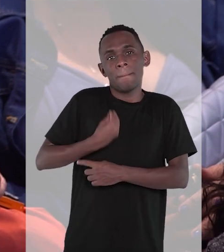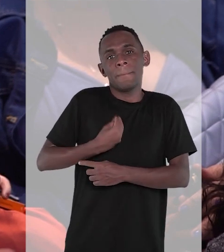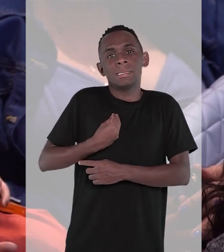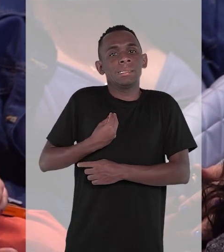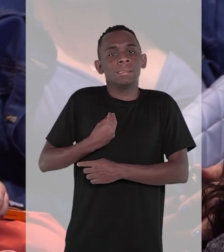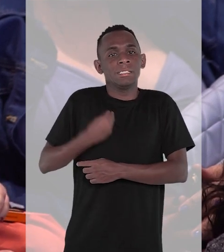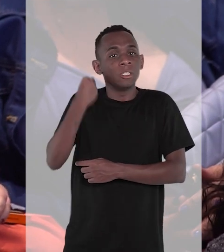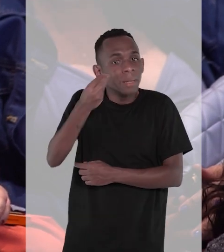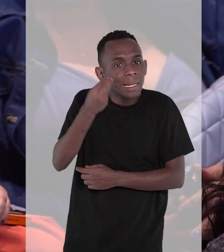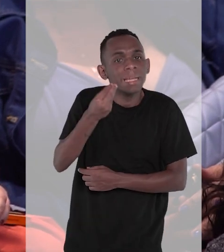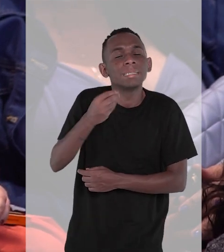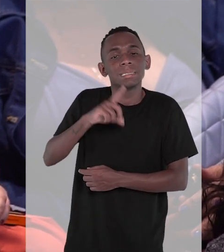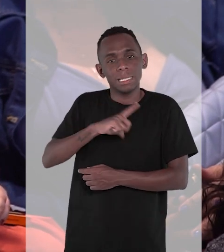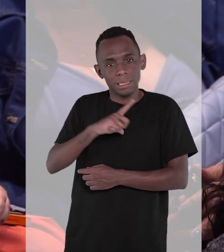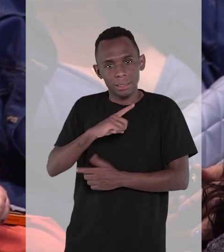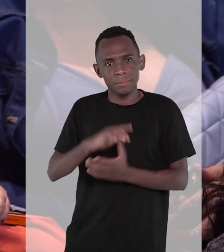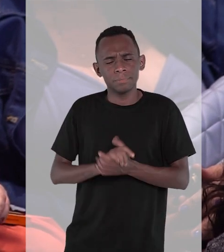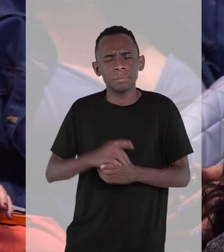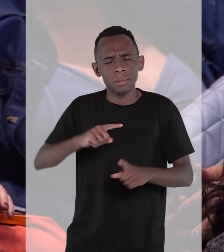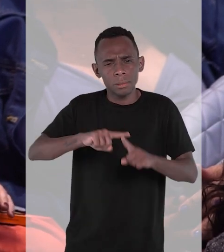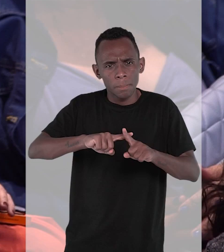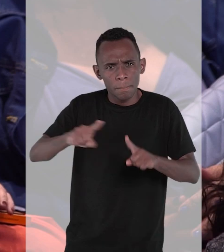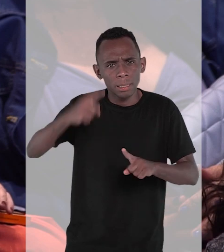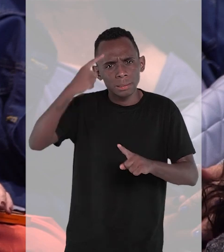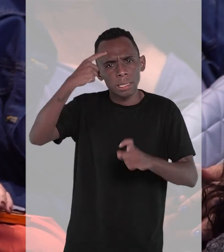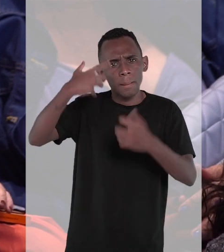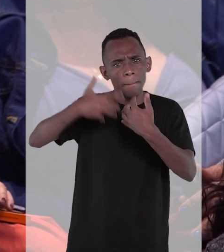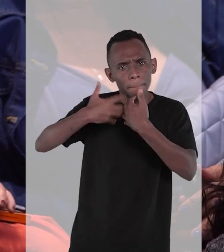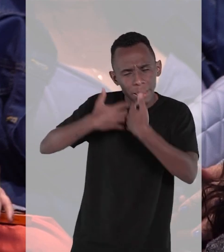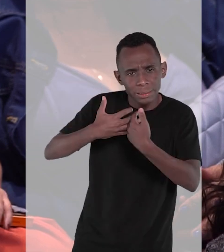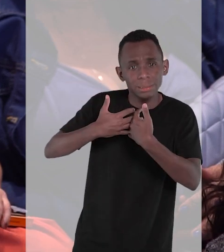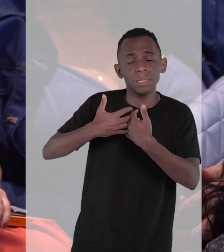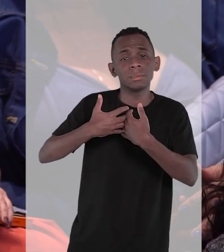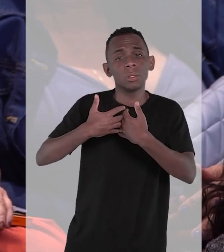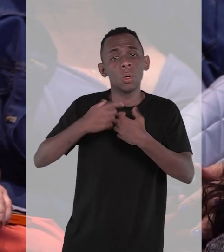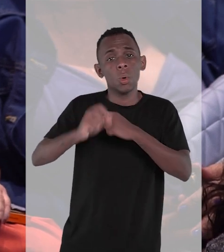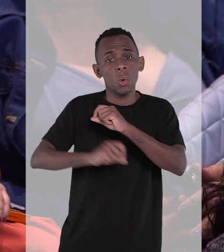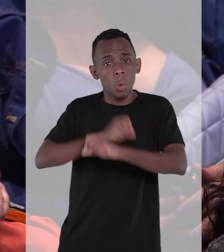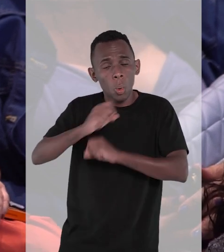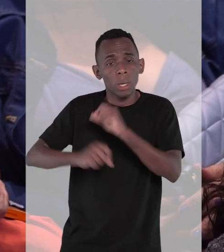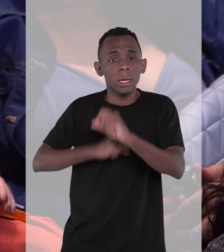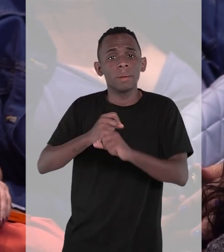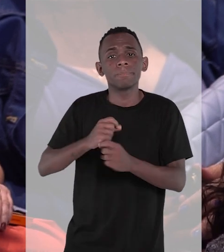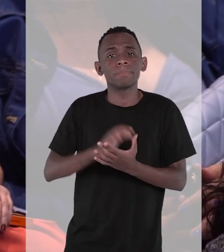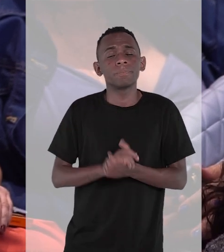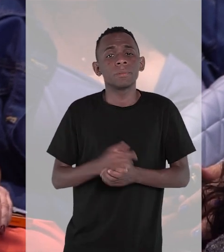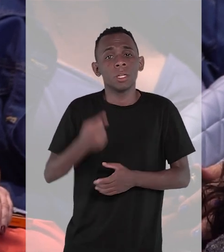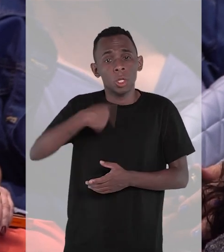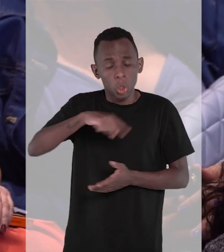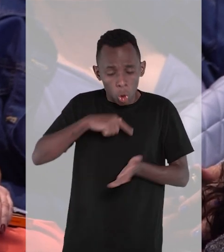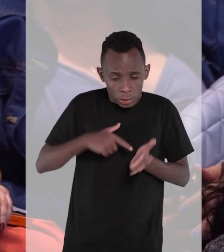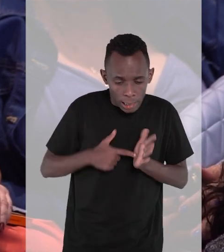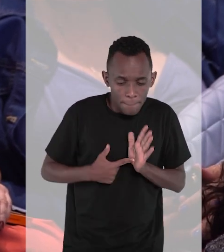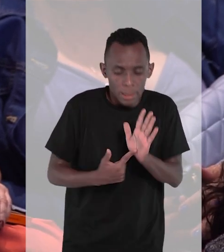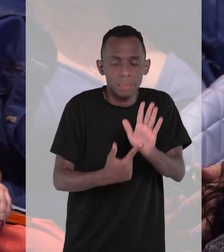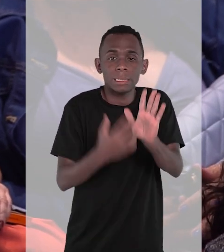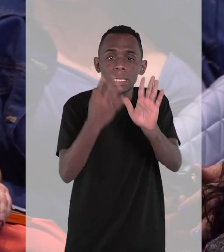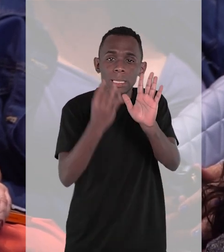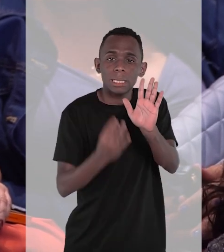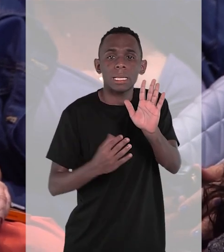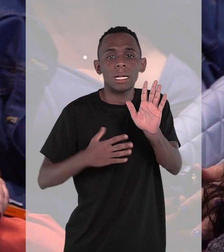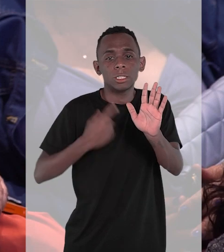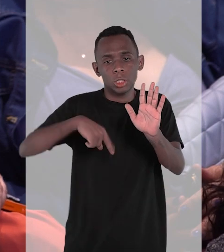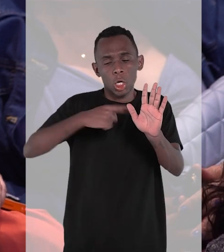né? Uhum. Mas, assim, pensando que, de alguma forma, a gente imprime um pouco do que a gente é naquilo que a